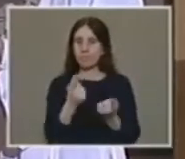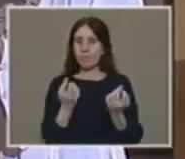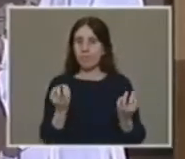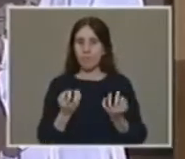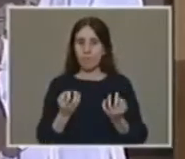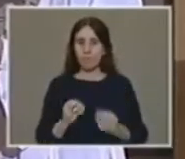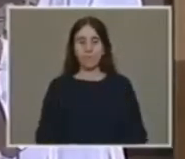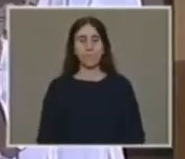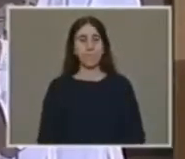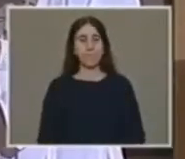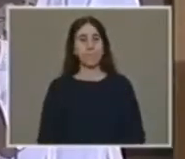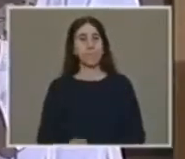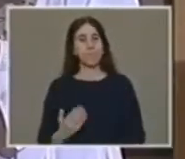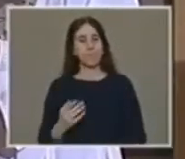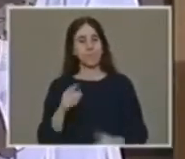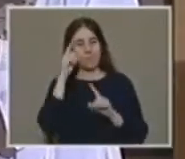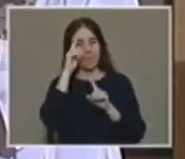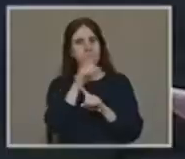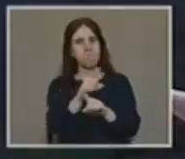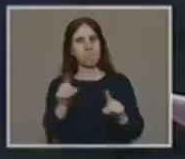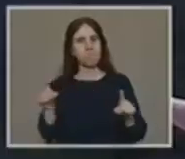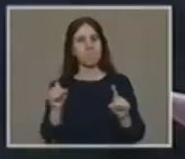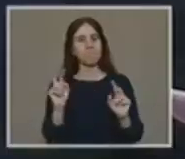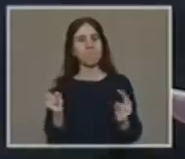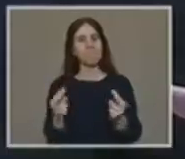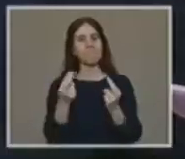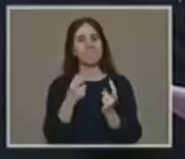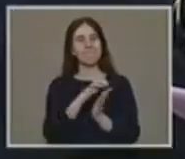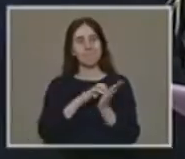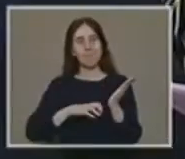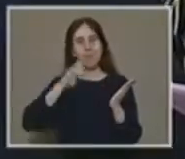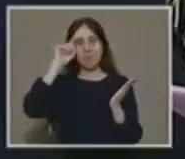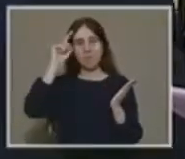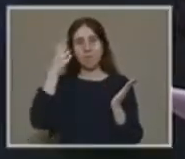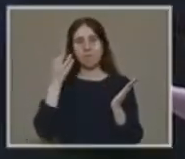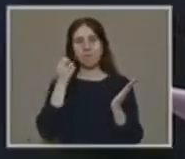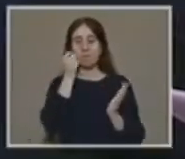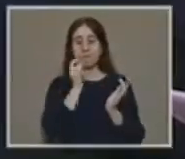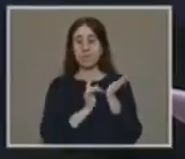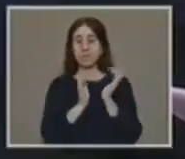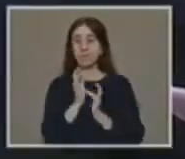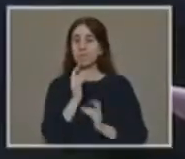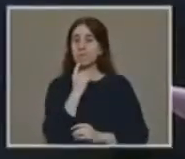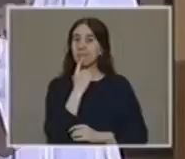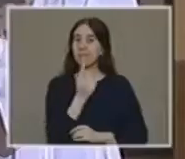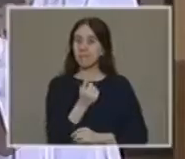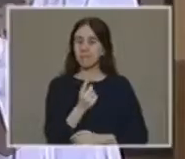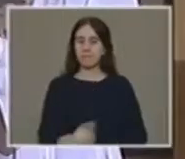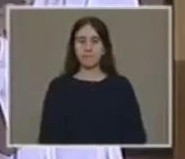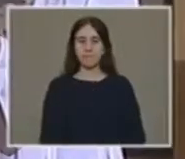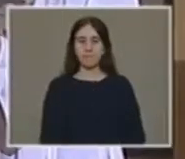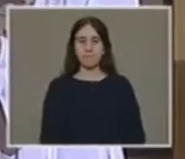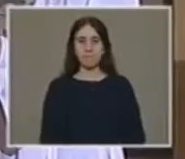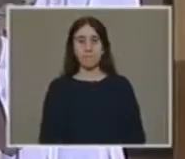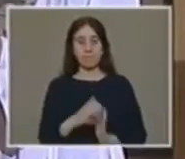Abriu-lhes então o entendimento para compreenderem as Escrituras e disse-lhes: Assim